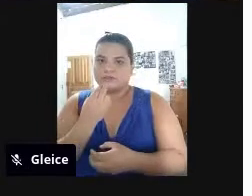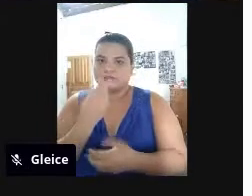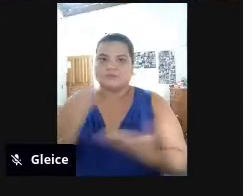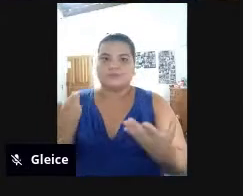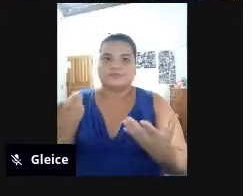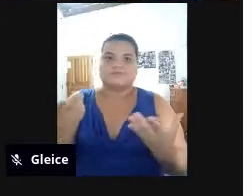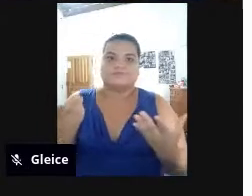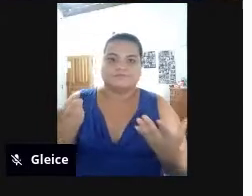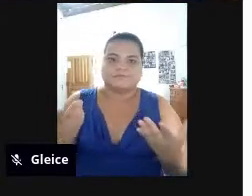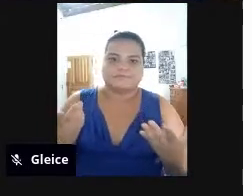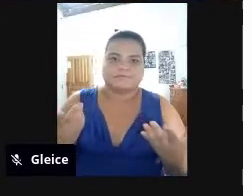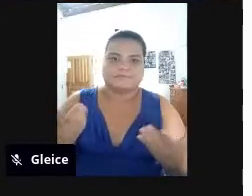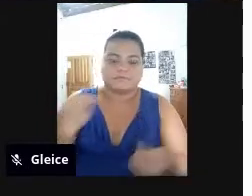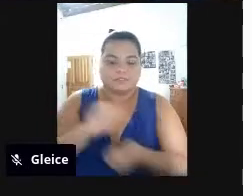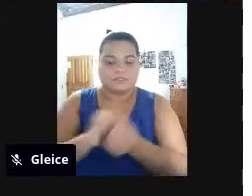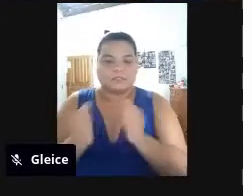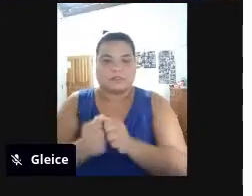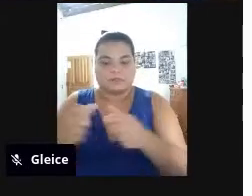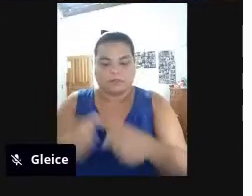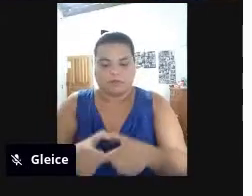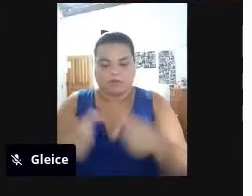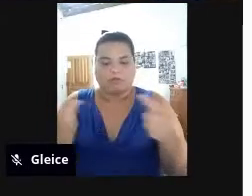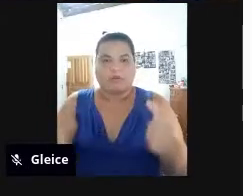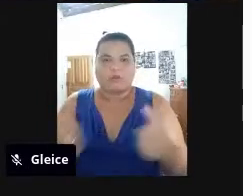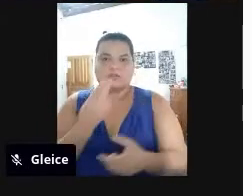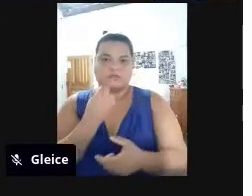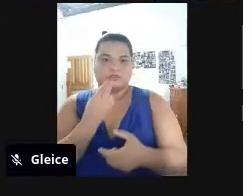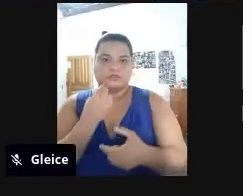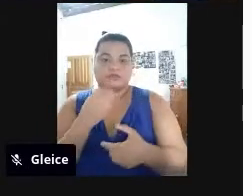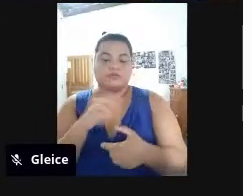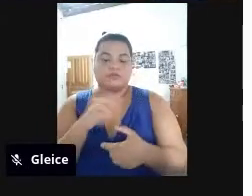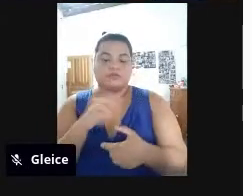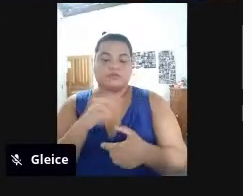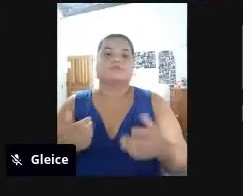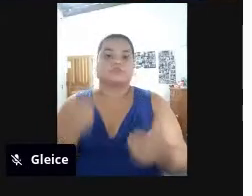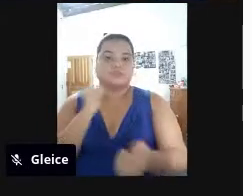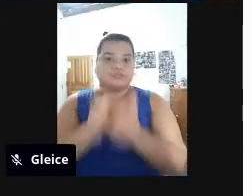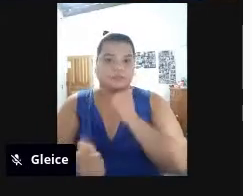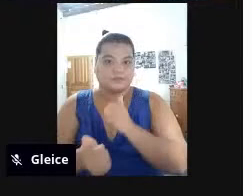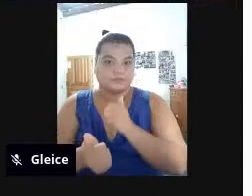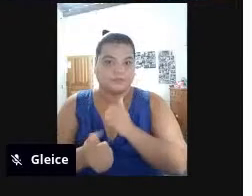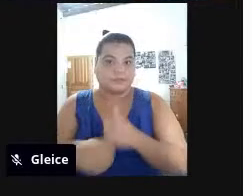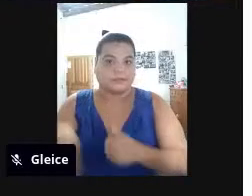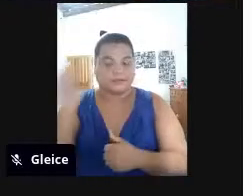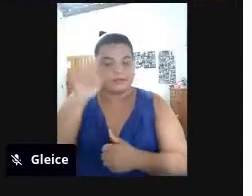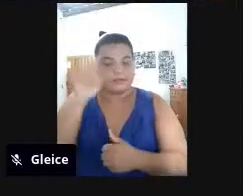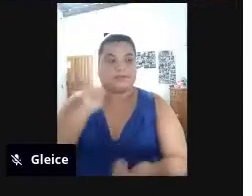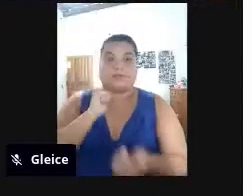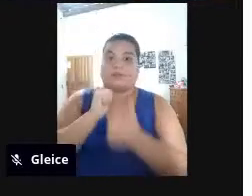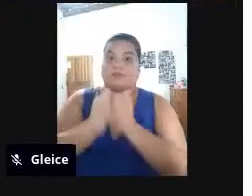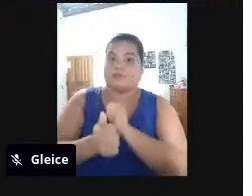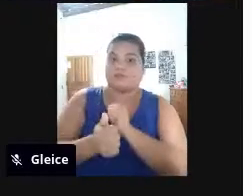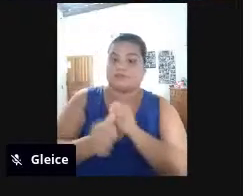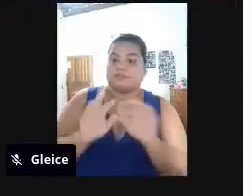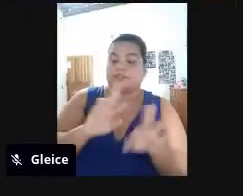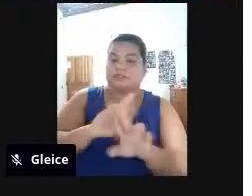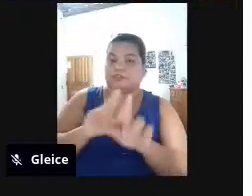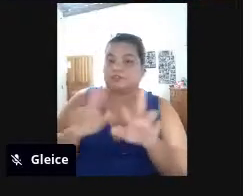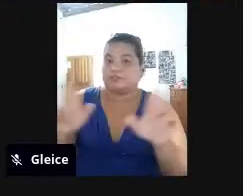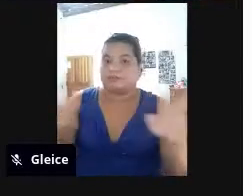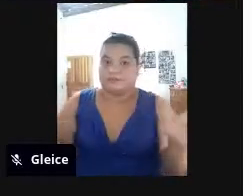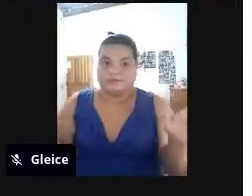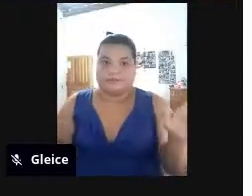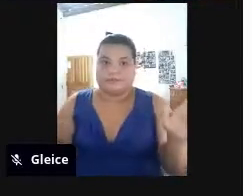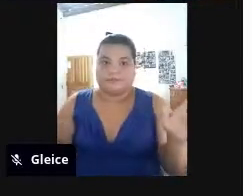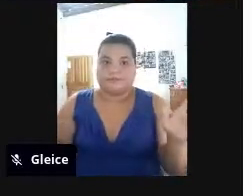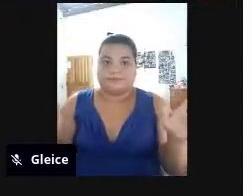e também do esportista, que são diferentes. Também sempre buscar trabalhar uma educação